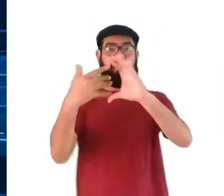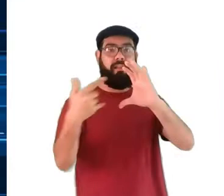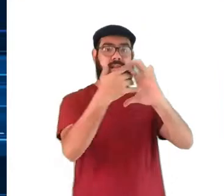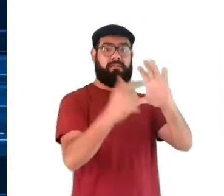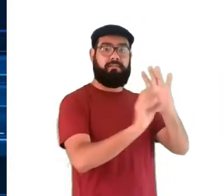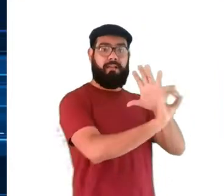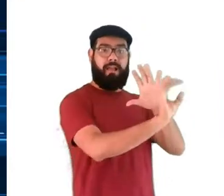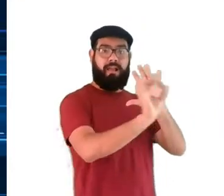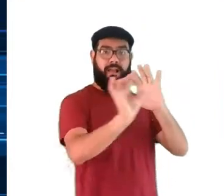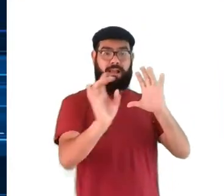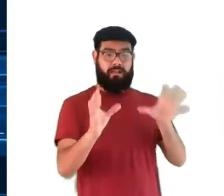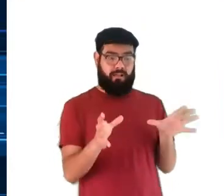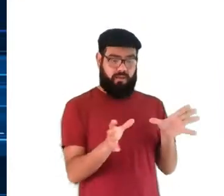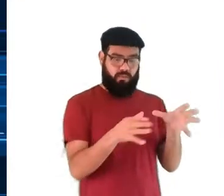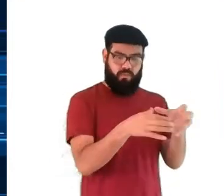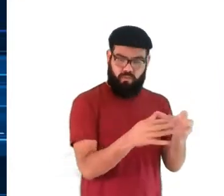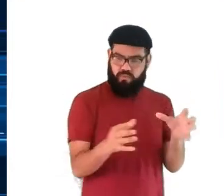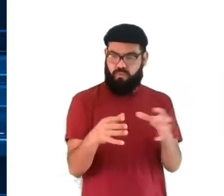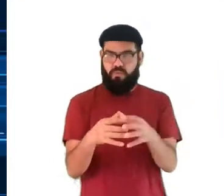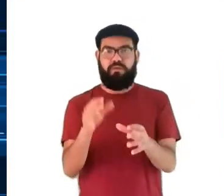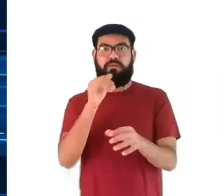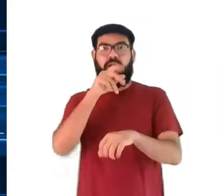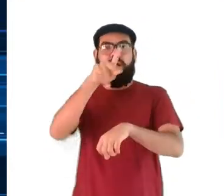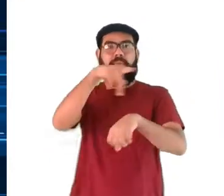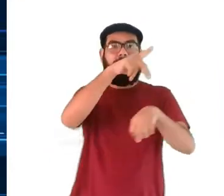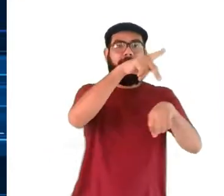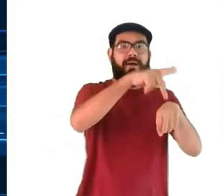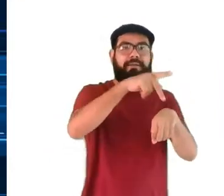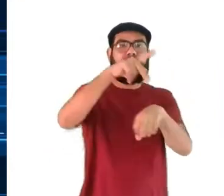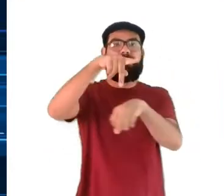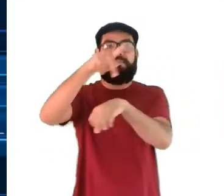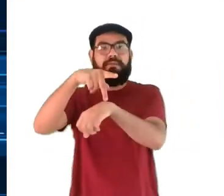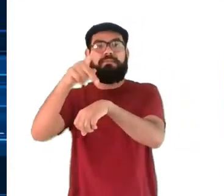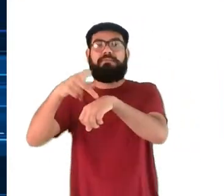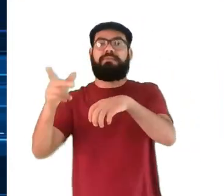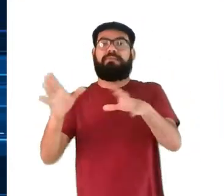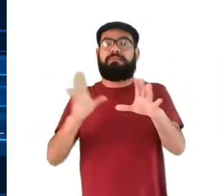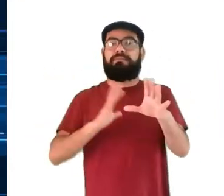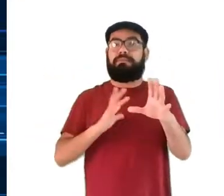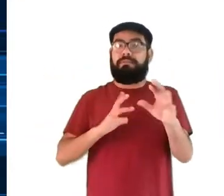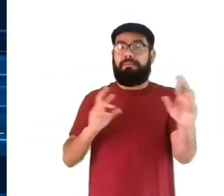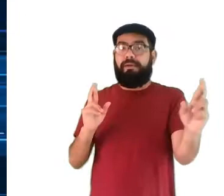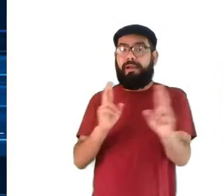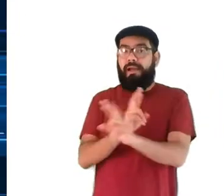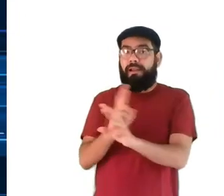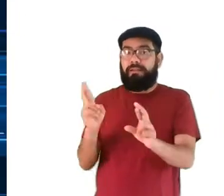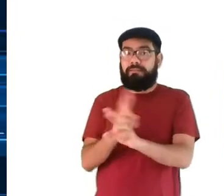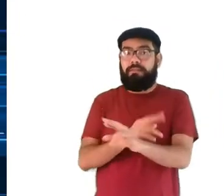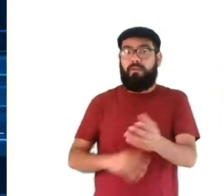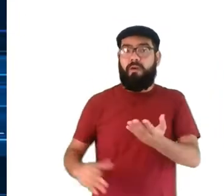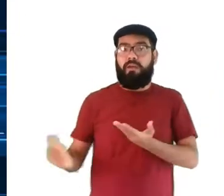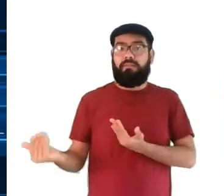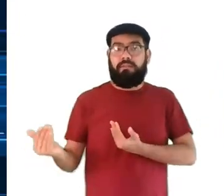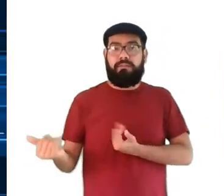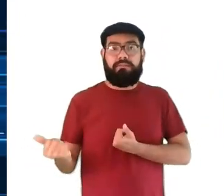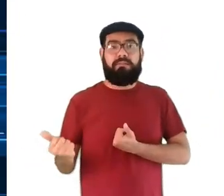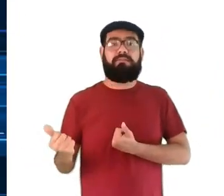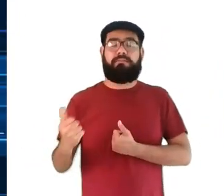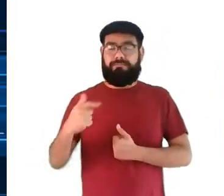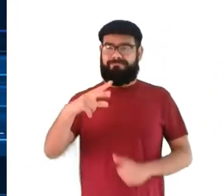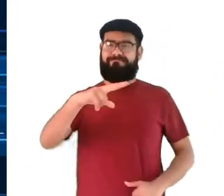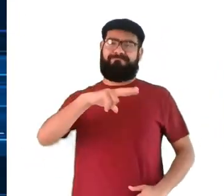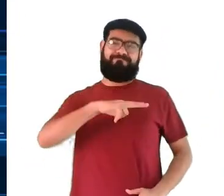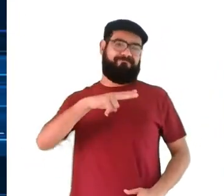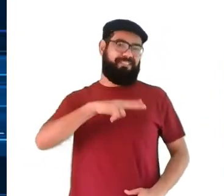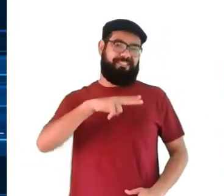seu aspecto histórico, ele tem uma relação com uma adolescência que é uma relação muito individual, certo? Muito